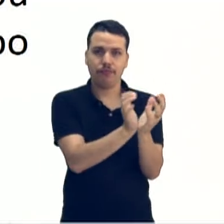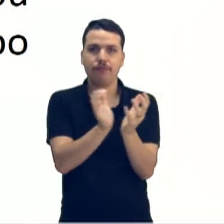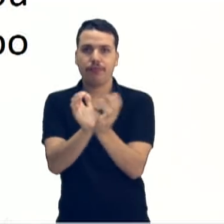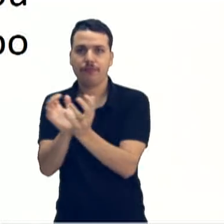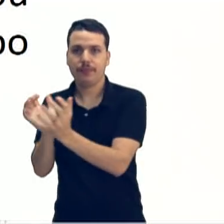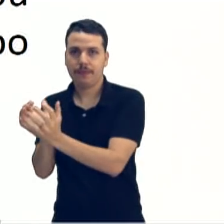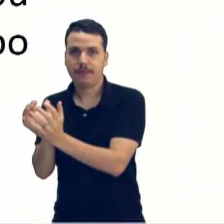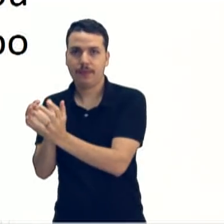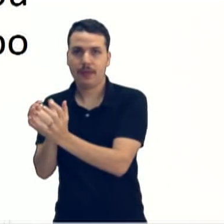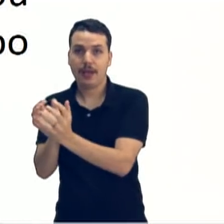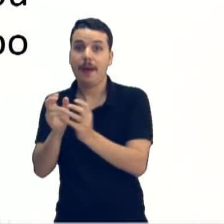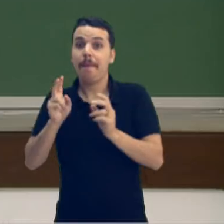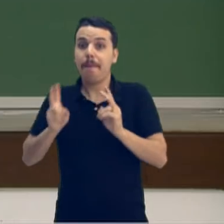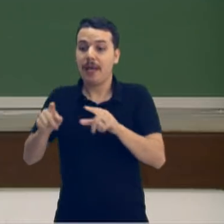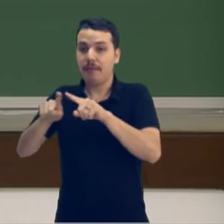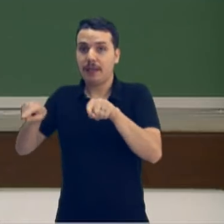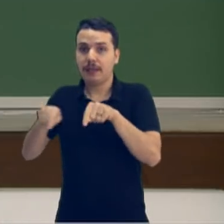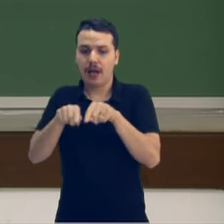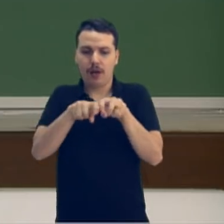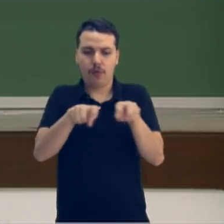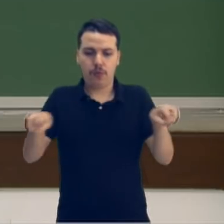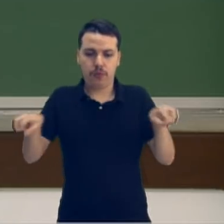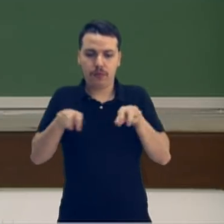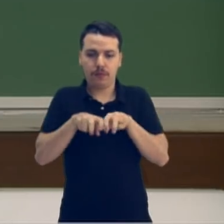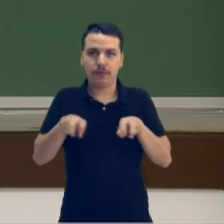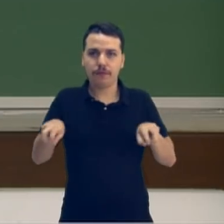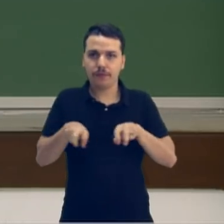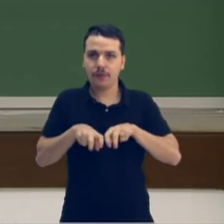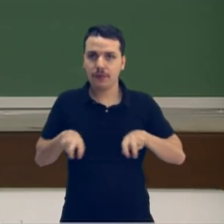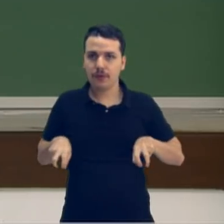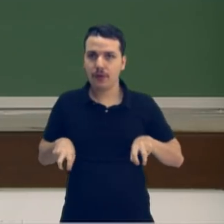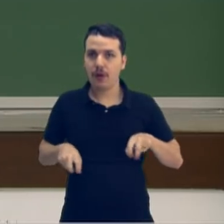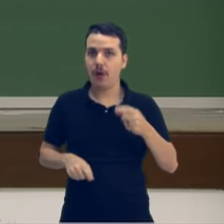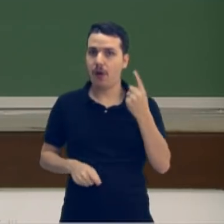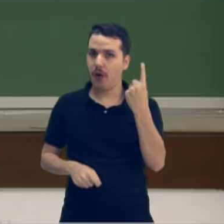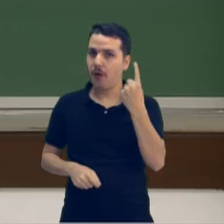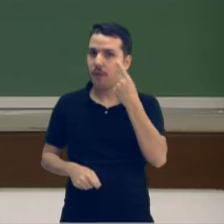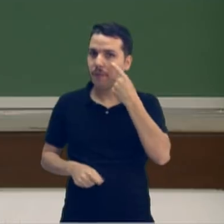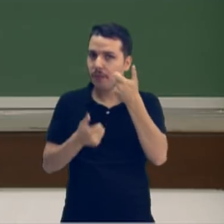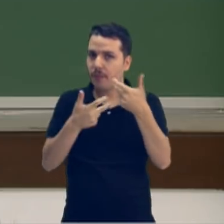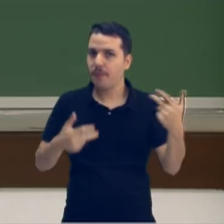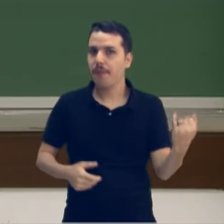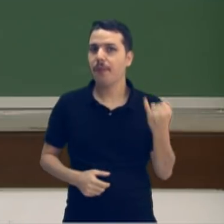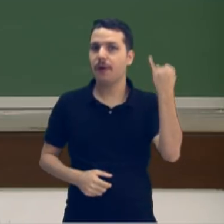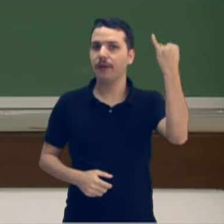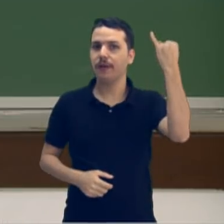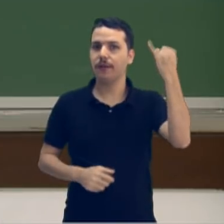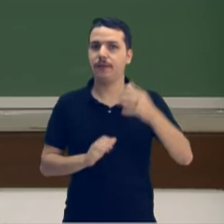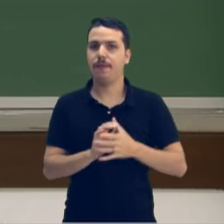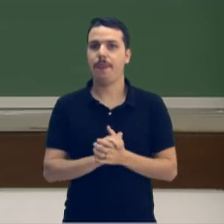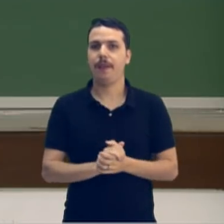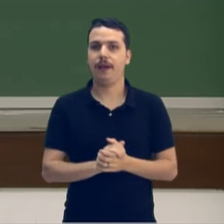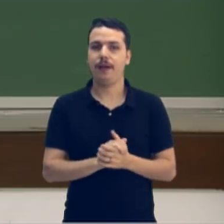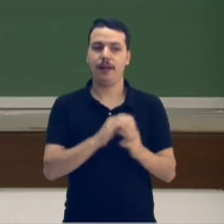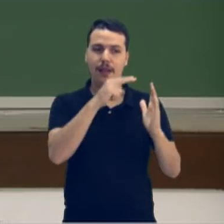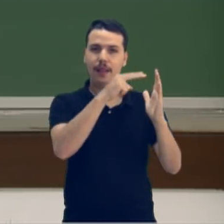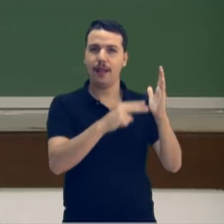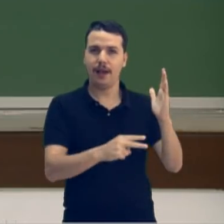fileira. Aqui tem uma condicional bem importante. Olha a leitura do problema. Quais são as informações importantes que eu tenho